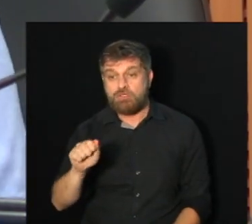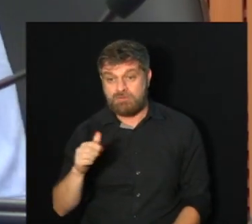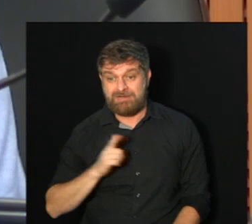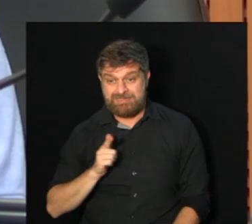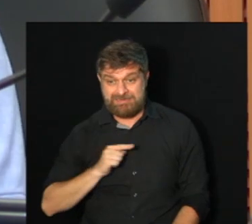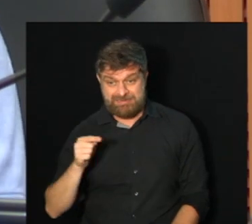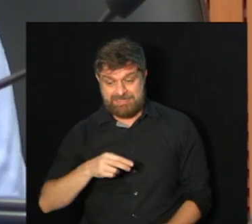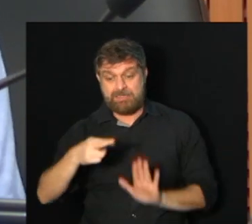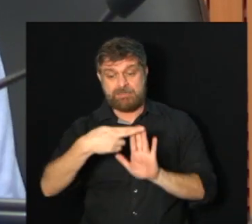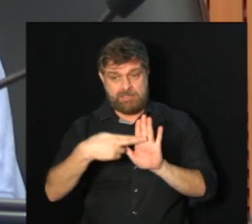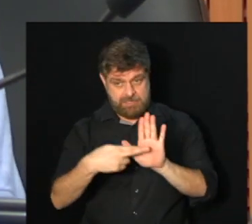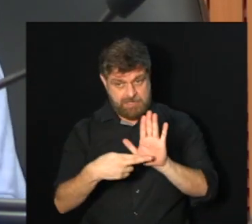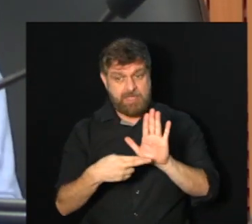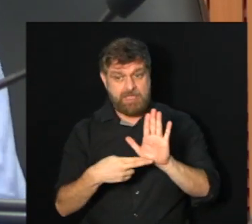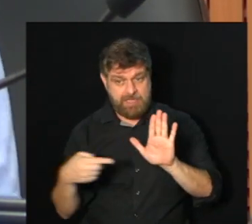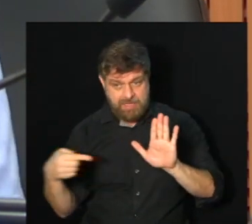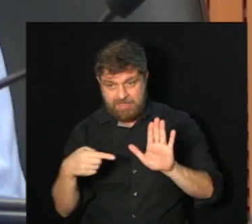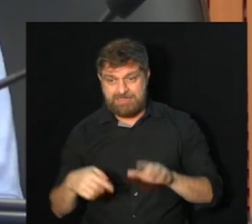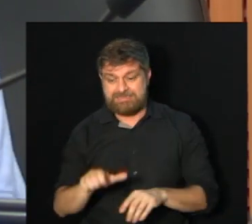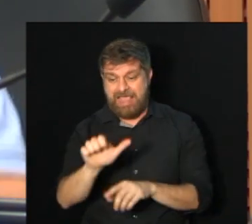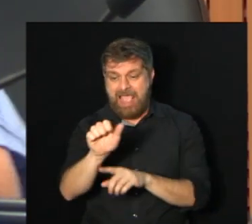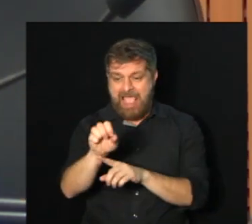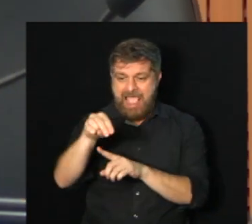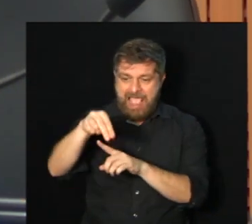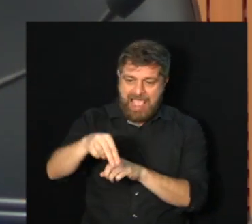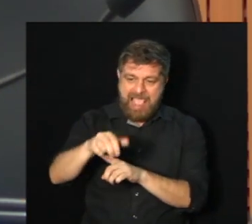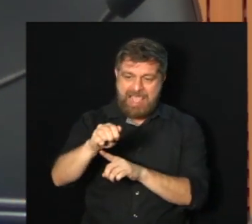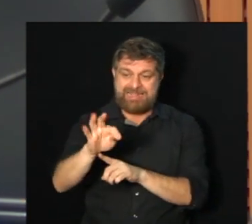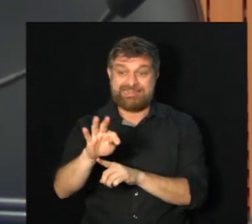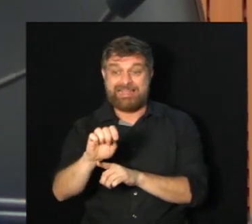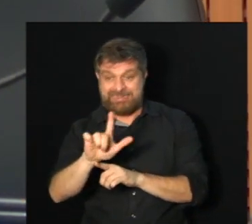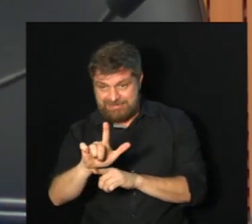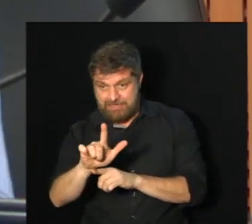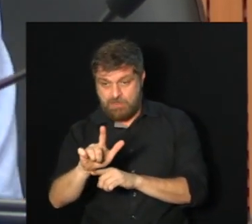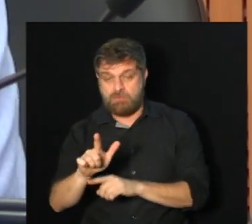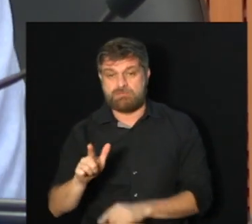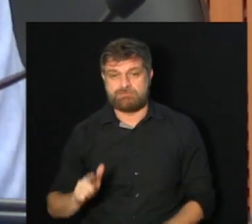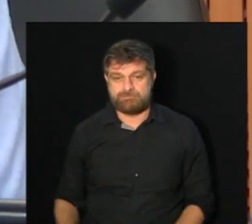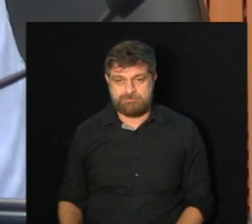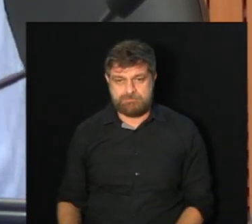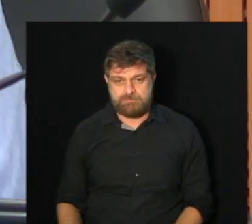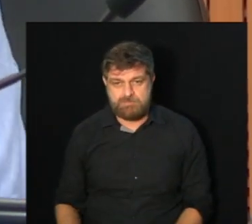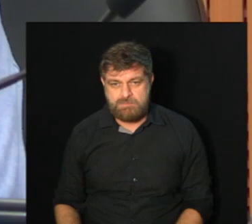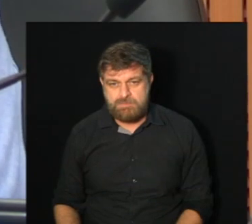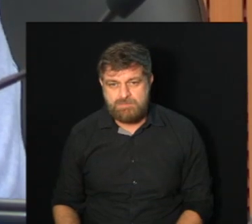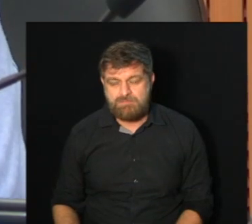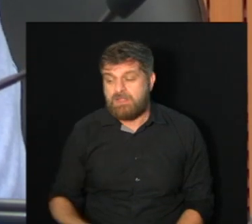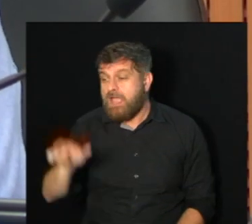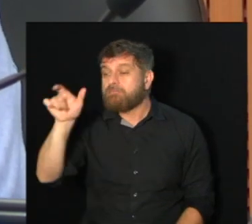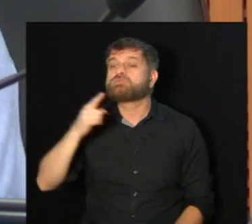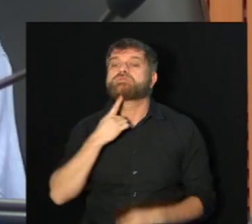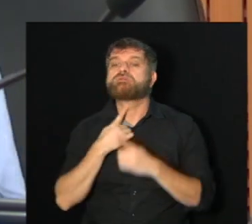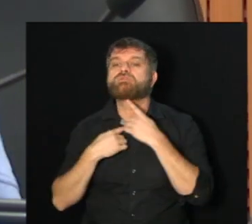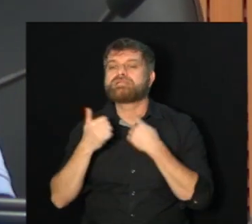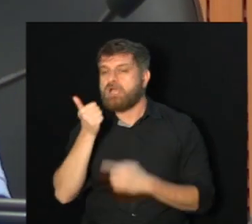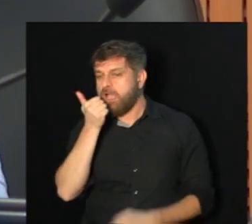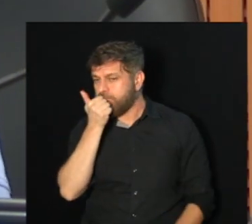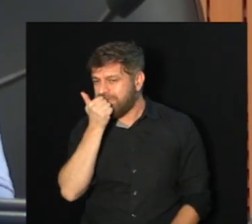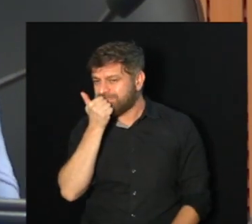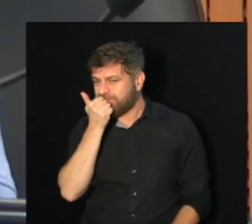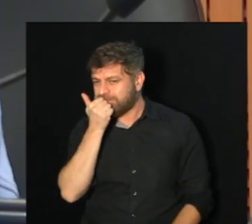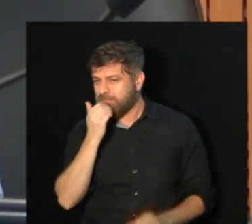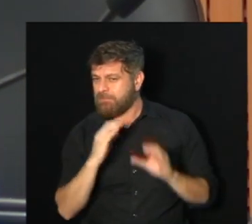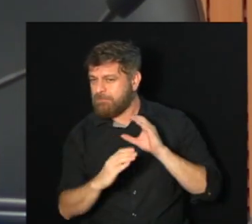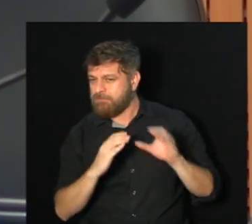das Comunicações, através da Anatel, Agência Nacional de Telecomunicações. Para ser radioamador, a pessoa tem que